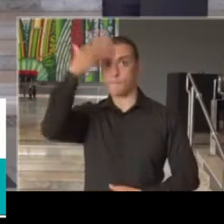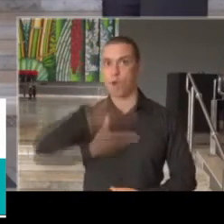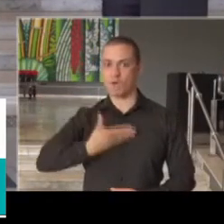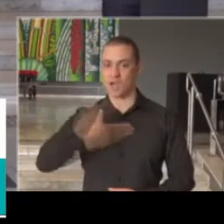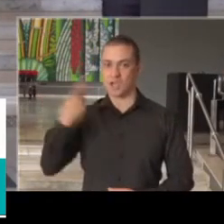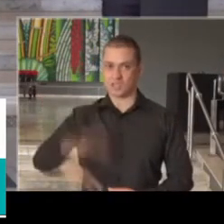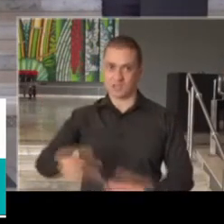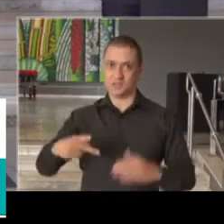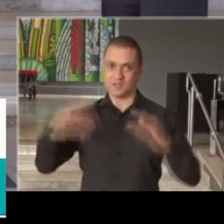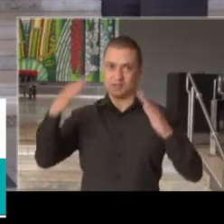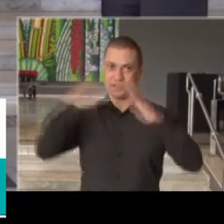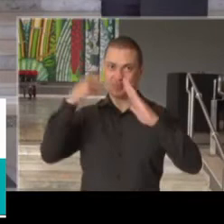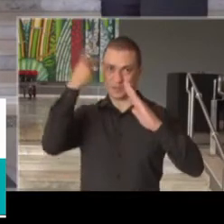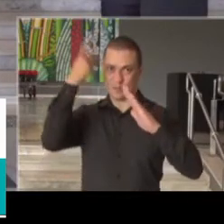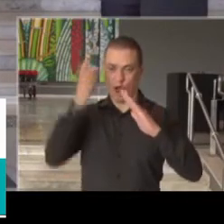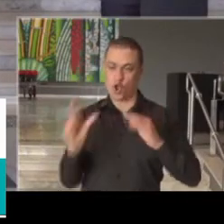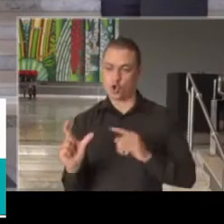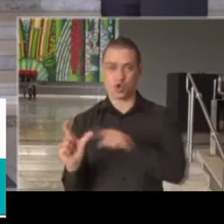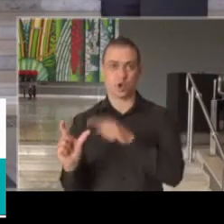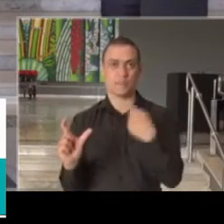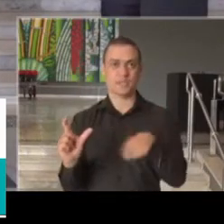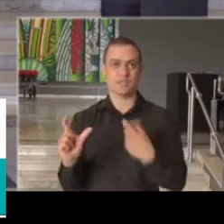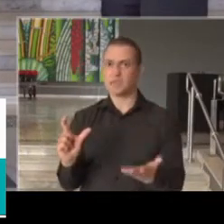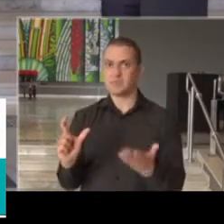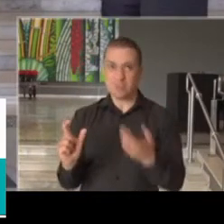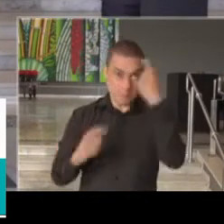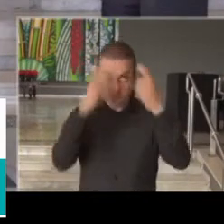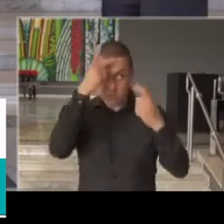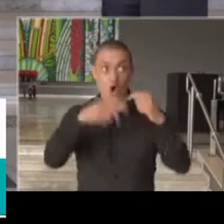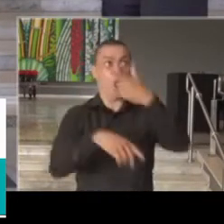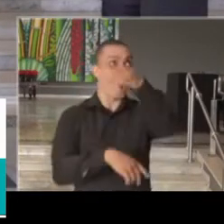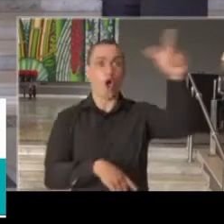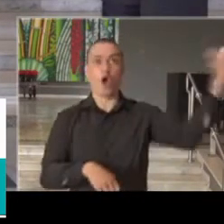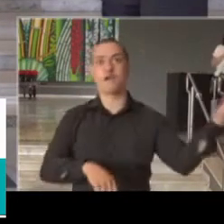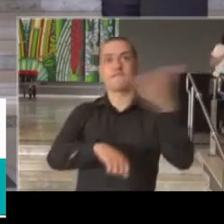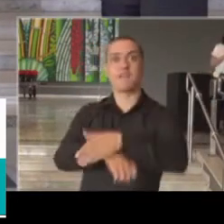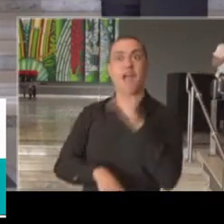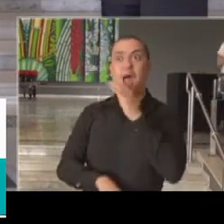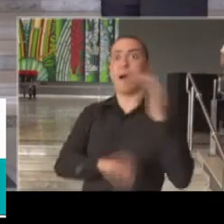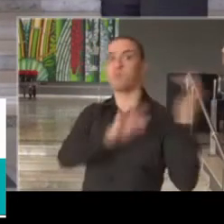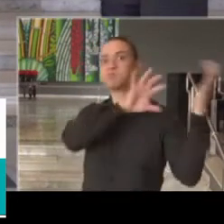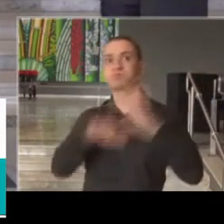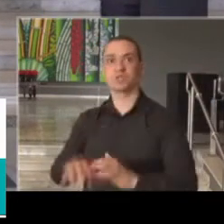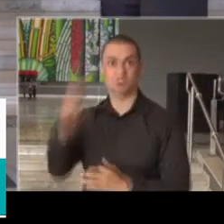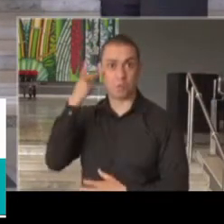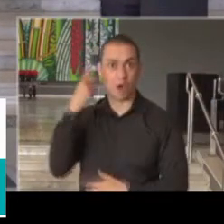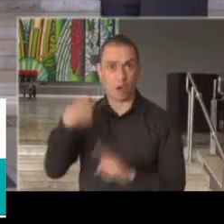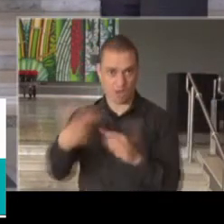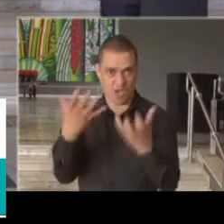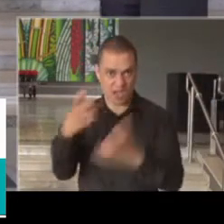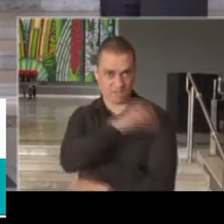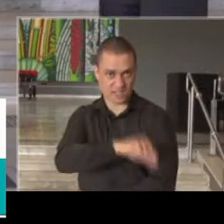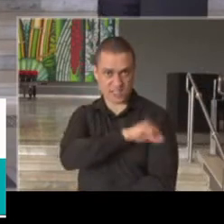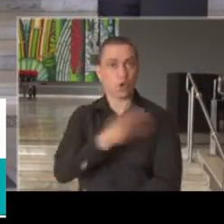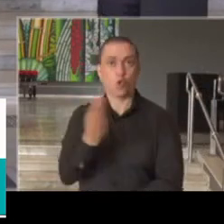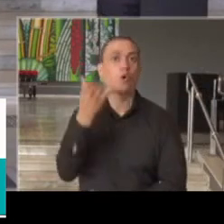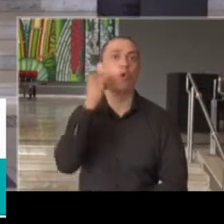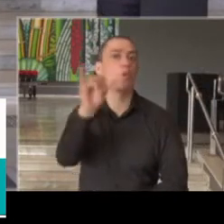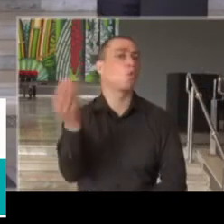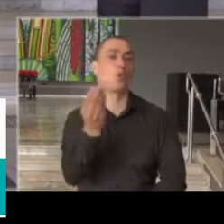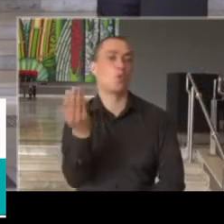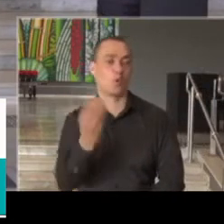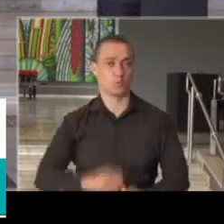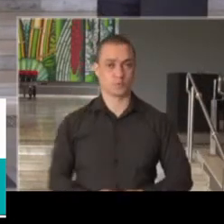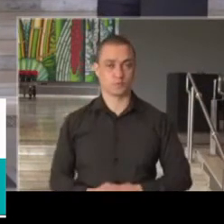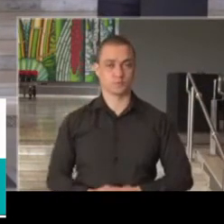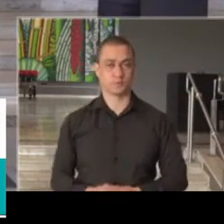e ter sua carteirinha. Não há uma preocupação de pessoas de fora de ter uma corrida à procura dessa vacina? Como evitar esse tipo